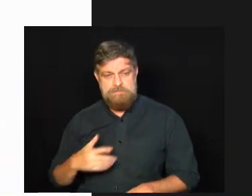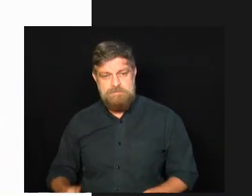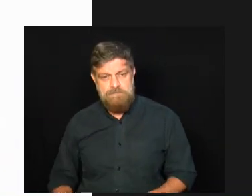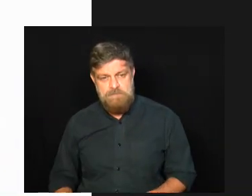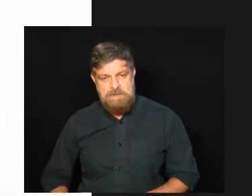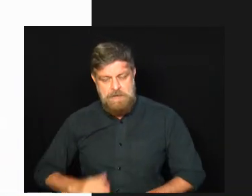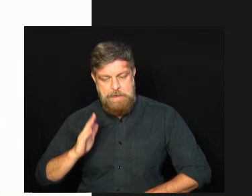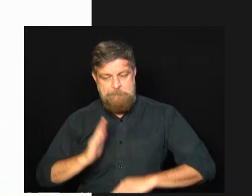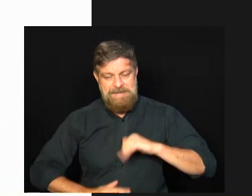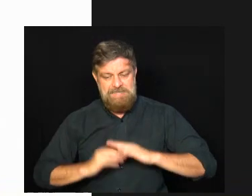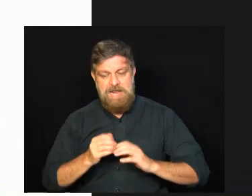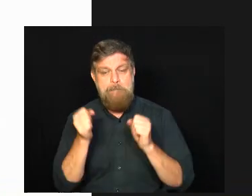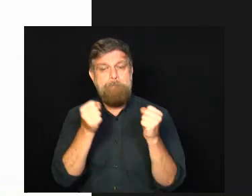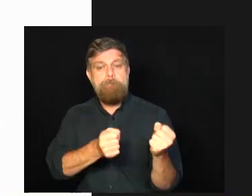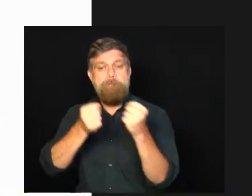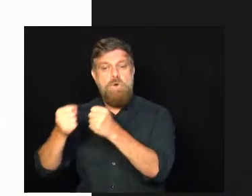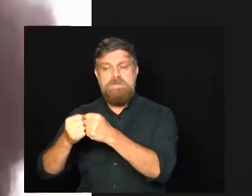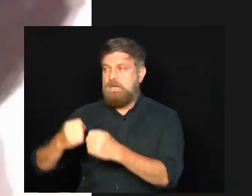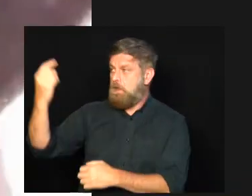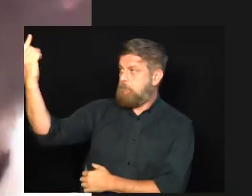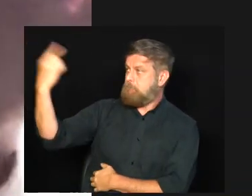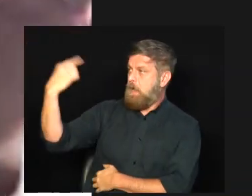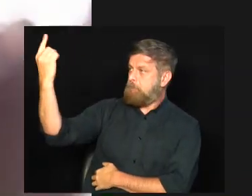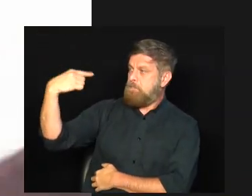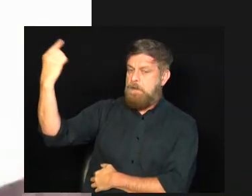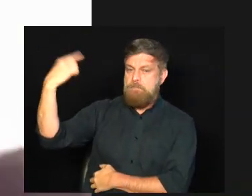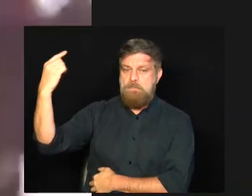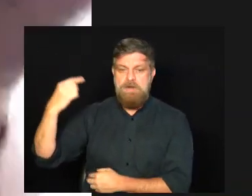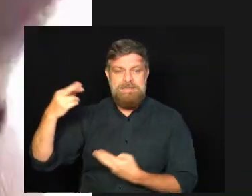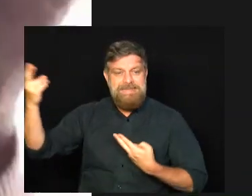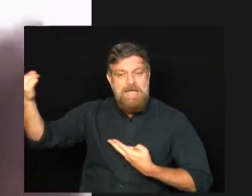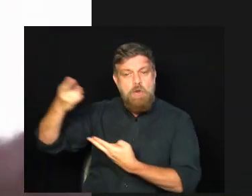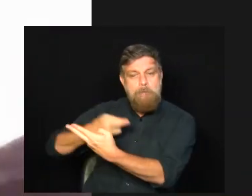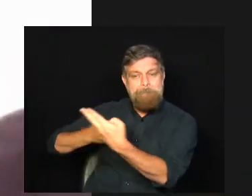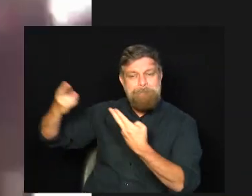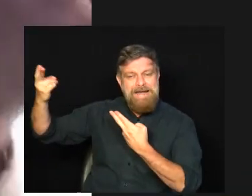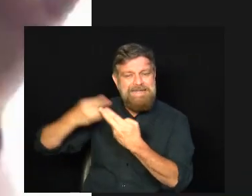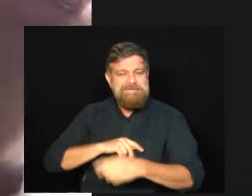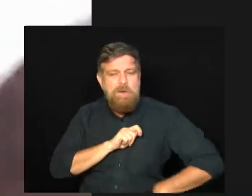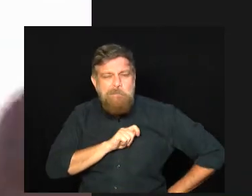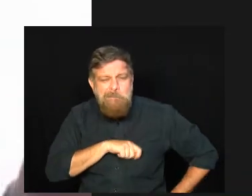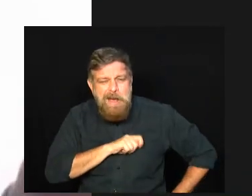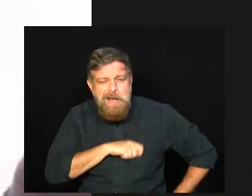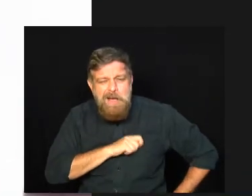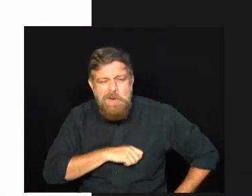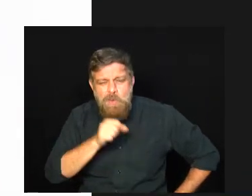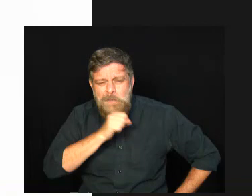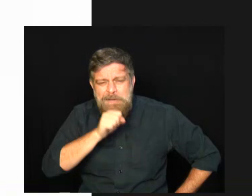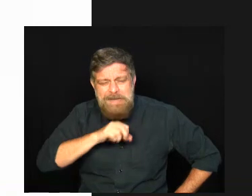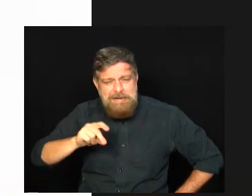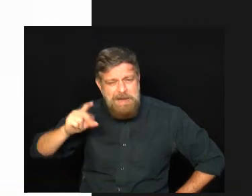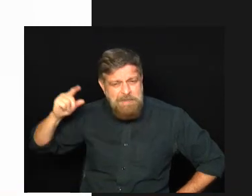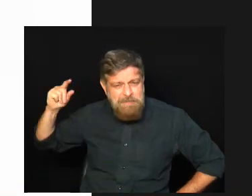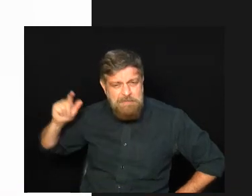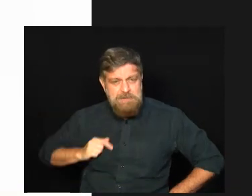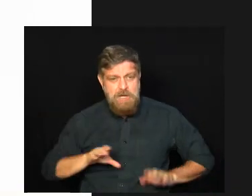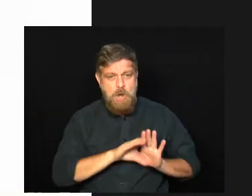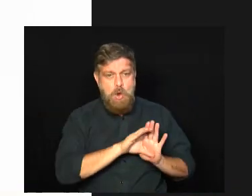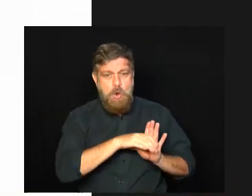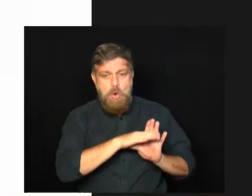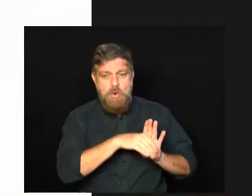consolidar o poder. Há uma relação perversa e antiga entre o conceito